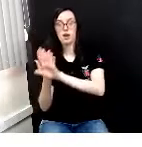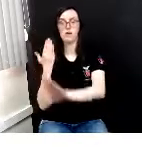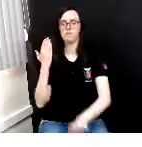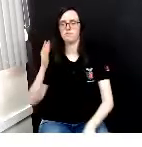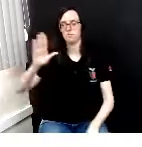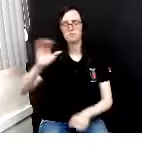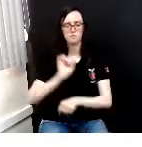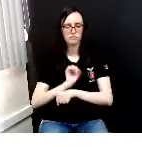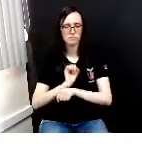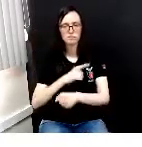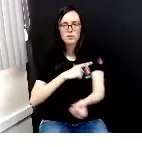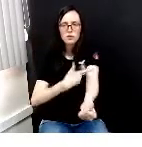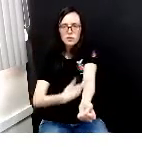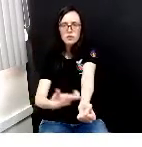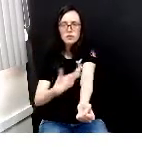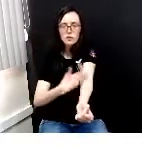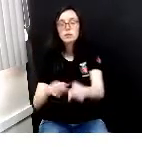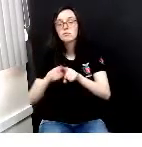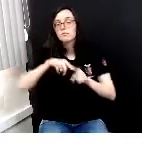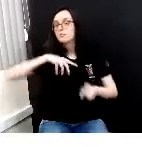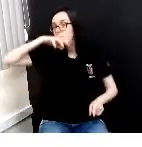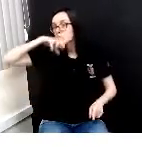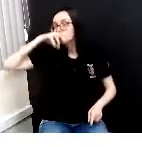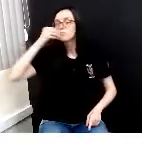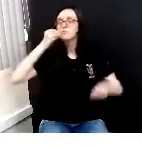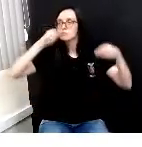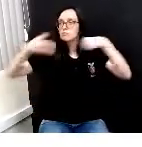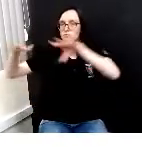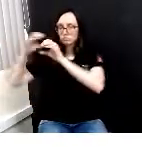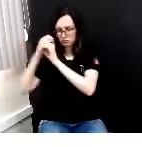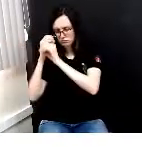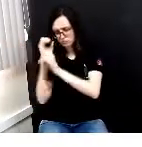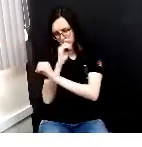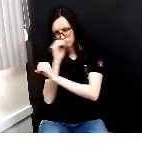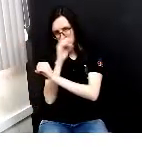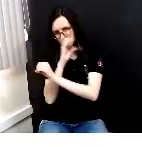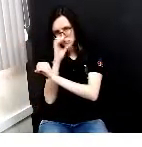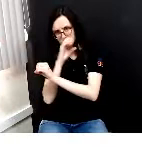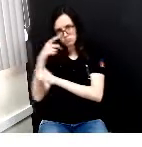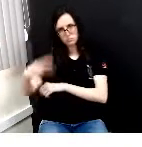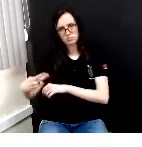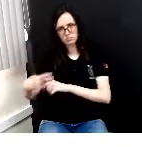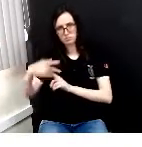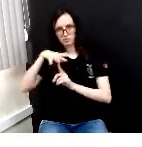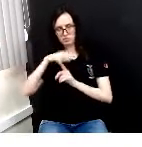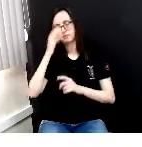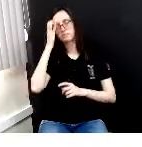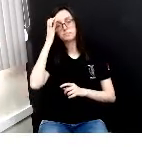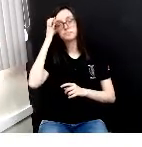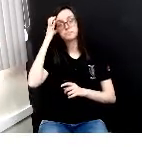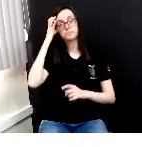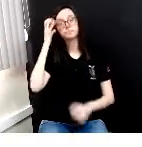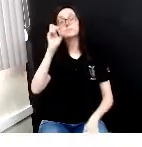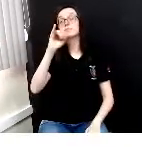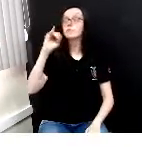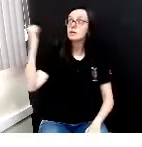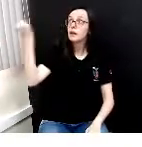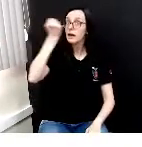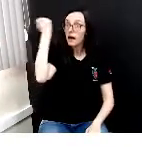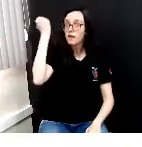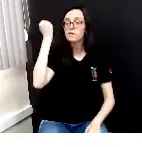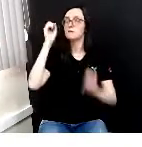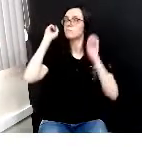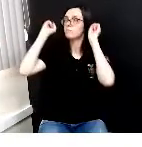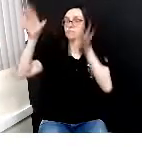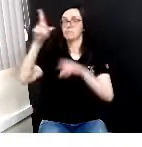serão coletados exames respiratórios e encaminhado para o laboratório de estado. Casos graves podem ser encaminhados para os